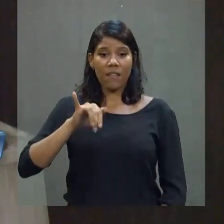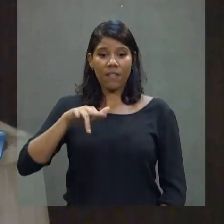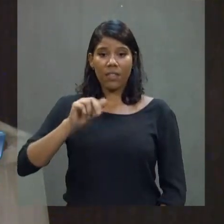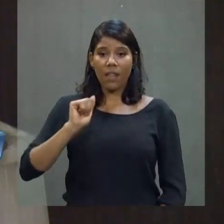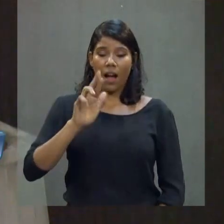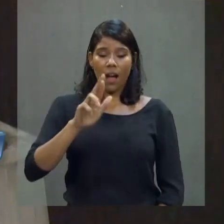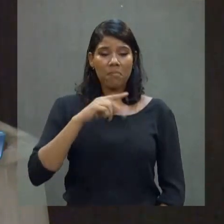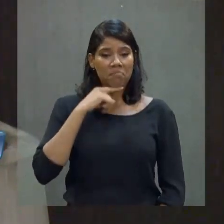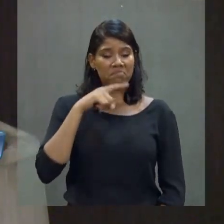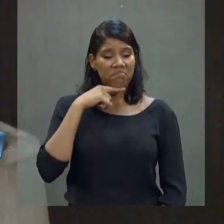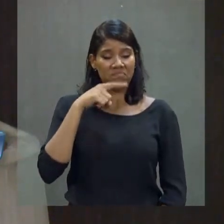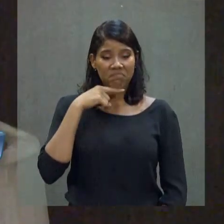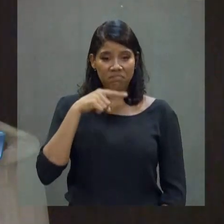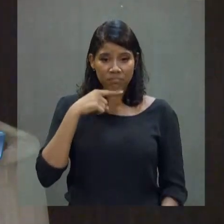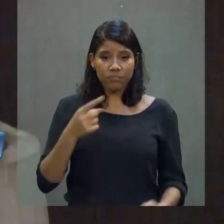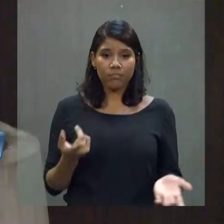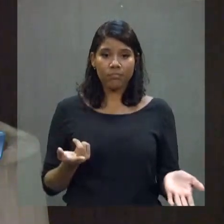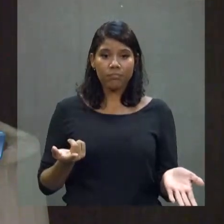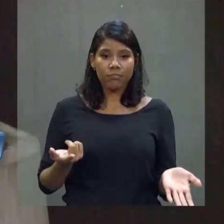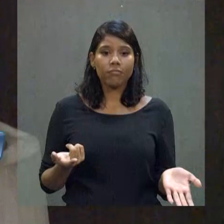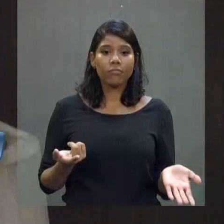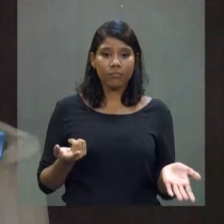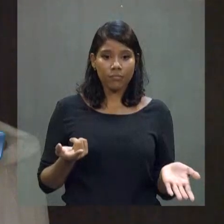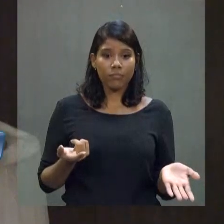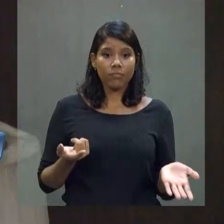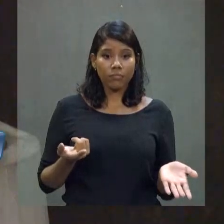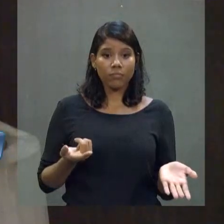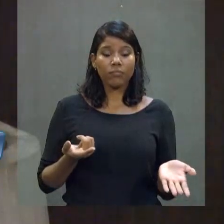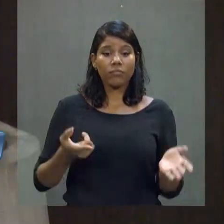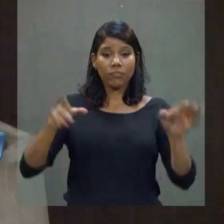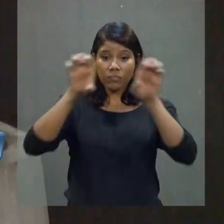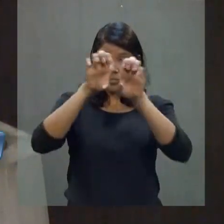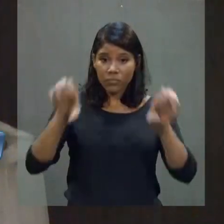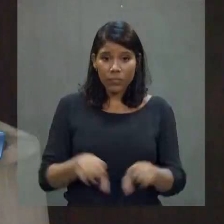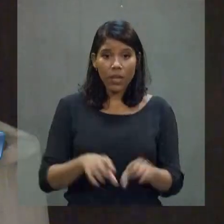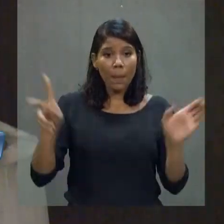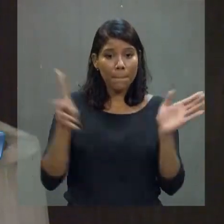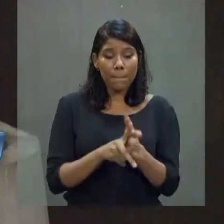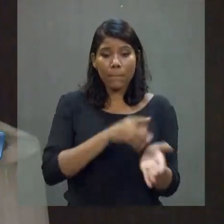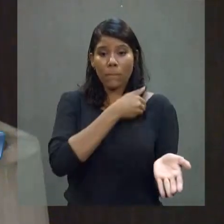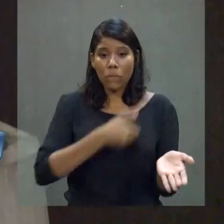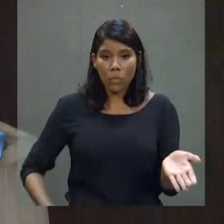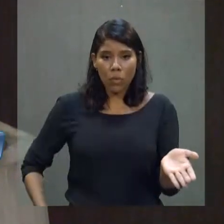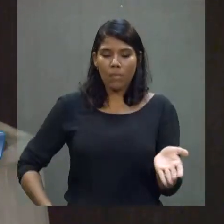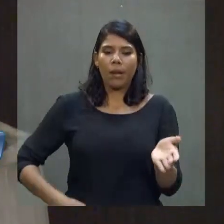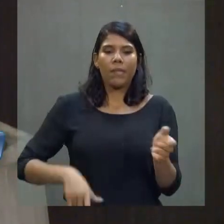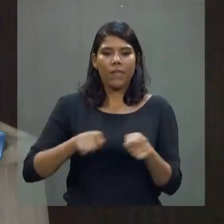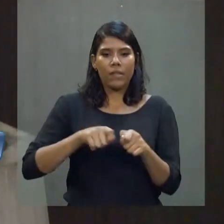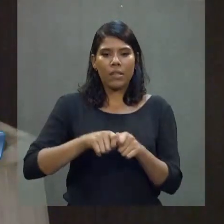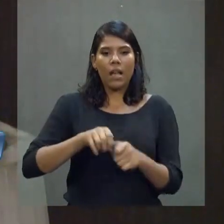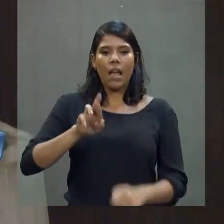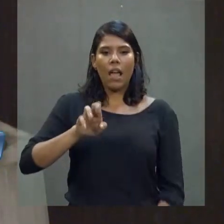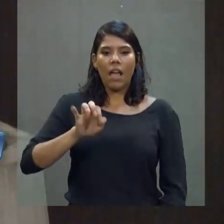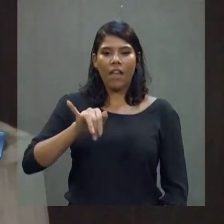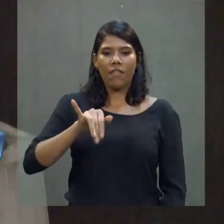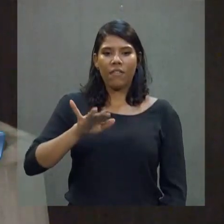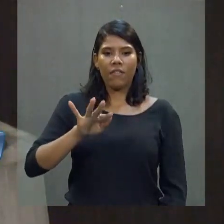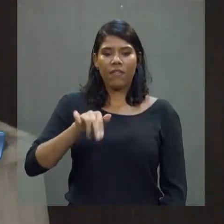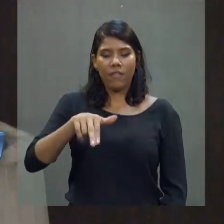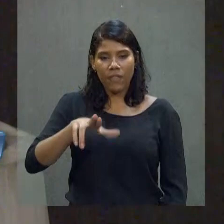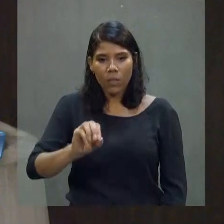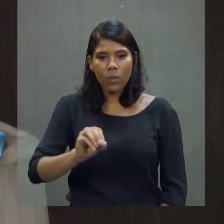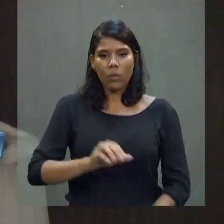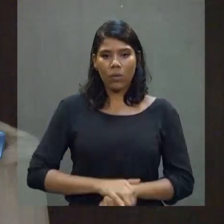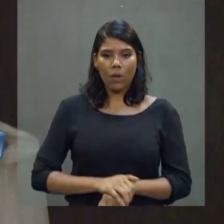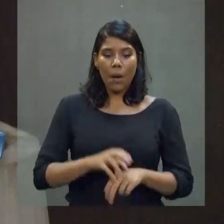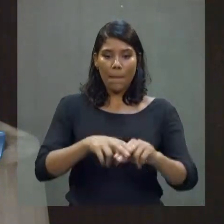das empresas públicas, da capacidade pública, da infraestrutura pública de refino. Portanto, a greve